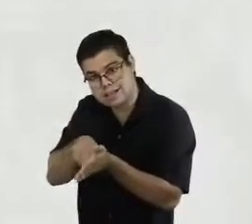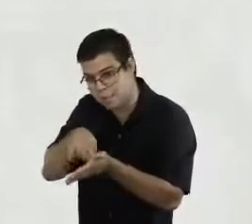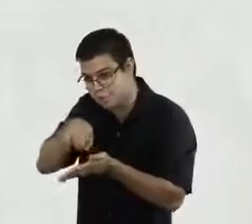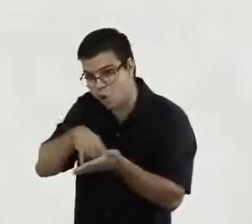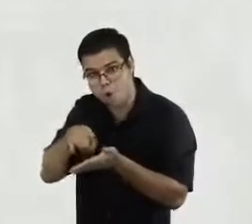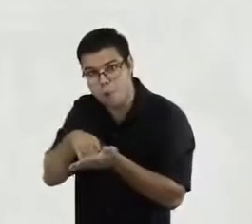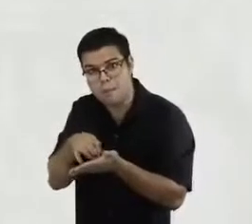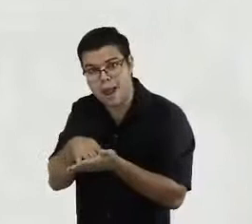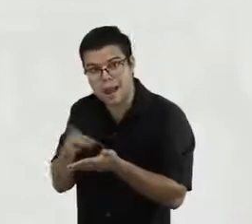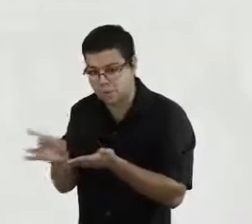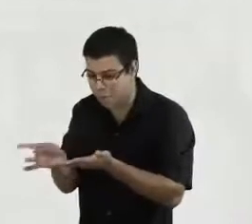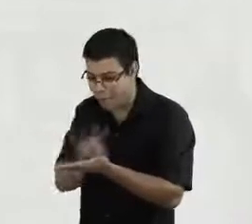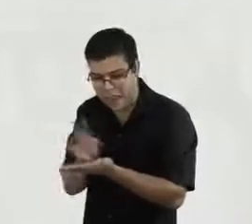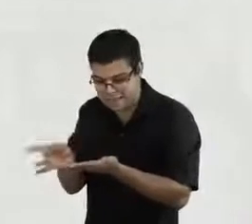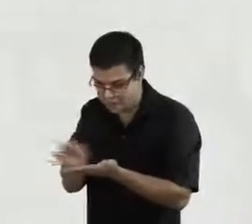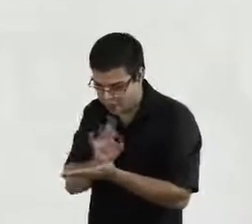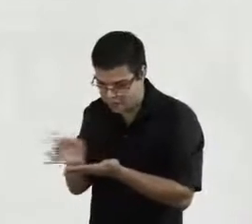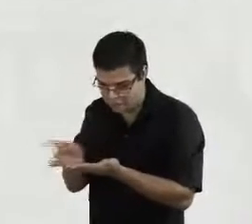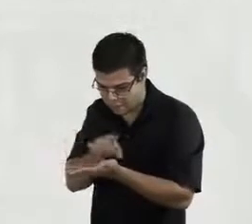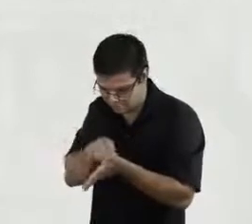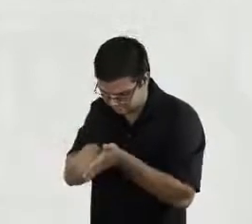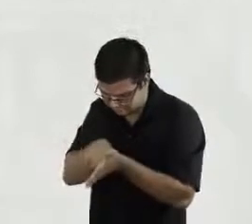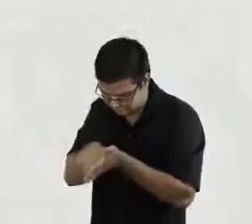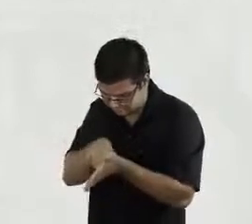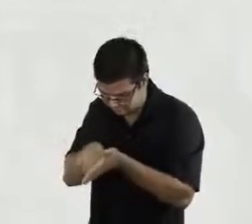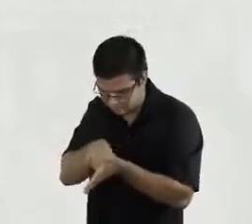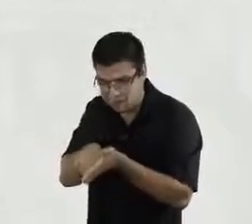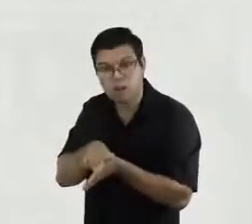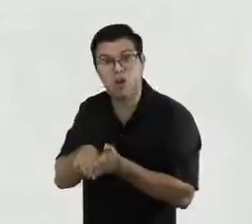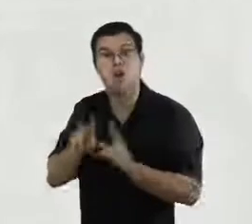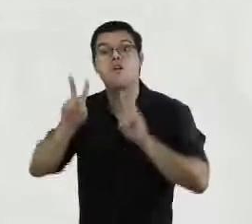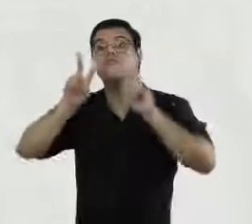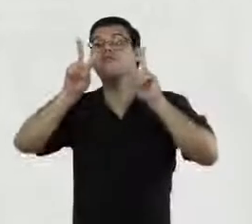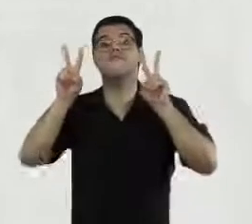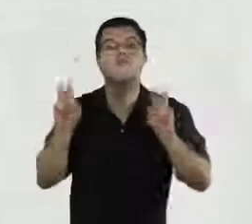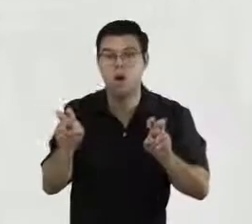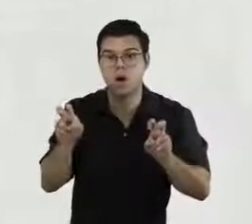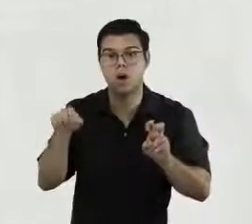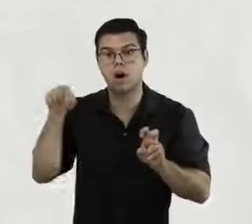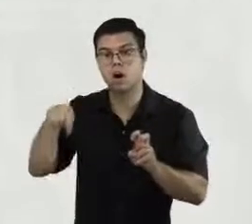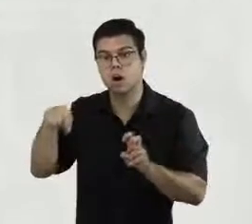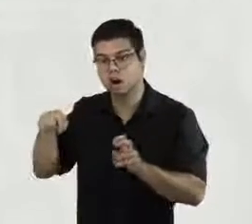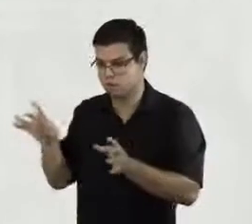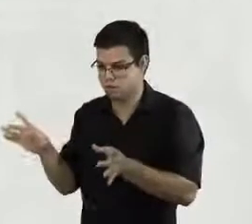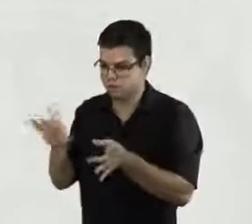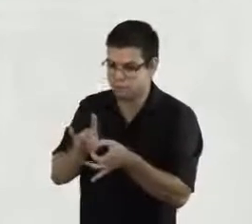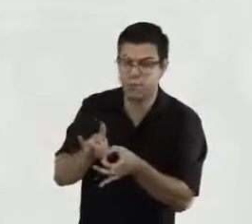com registro das ocorrências e notas denominadas por notas de colacionamento.